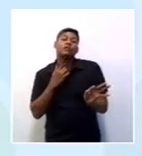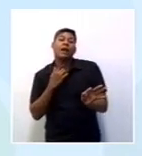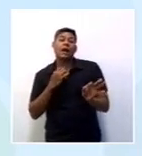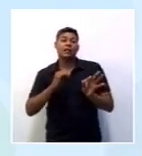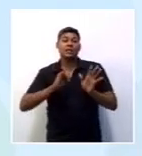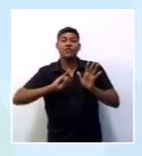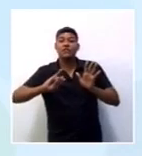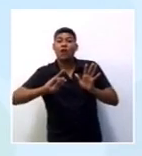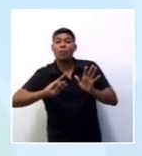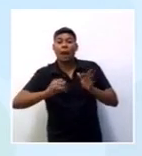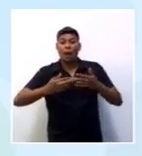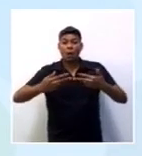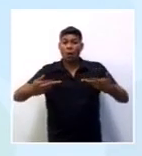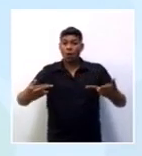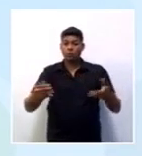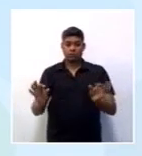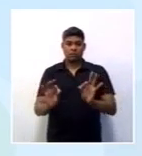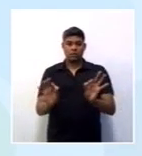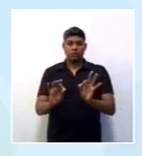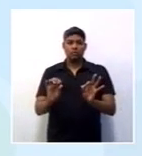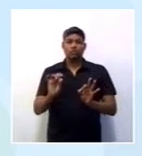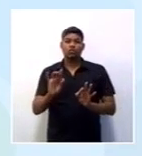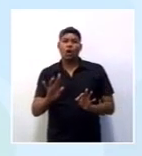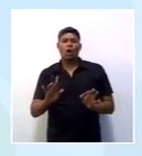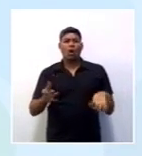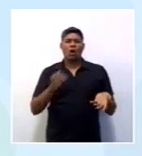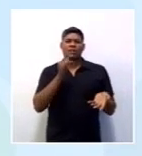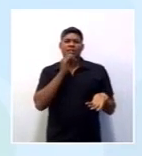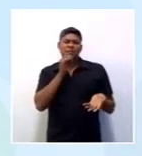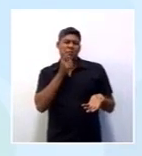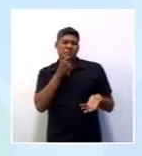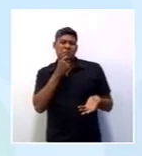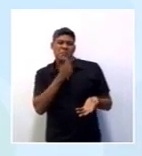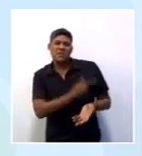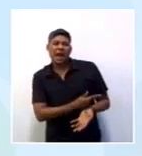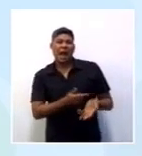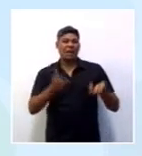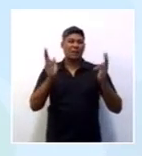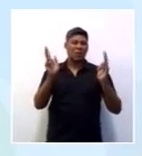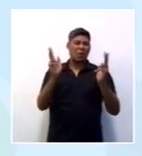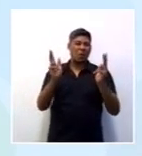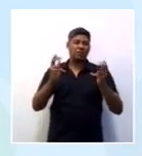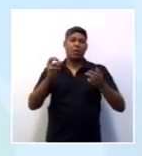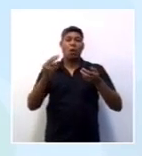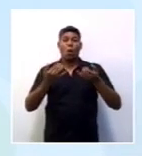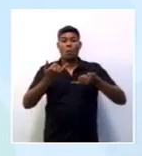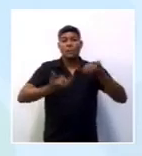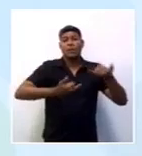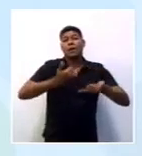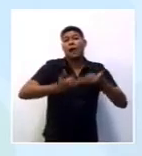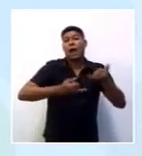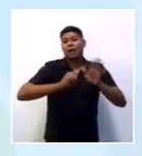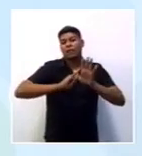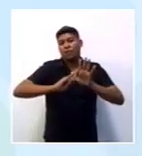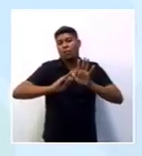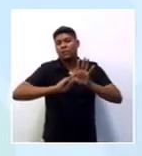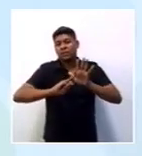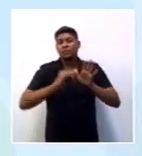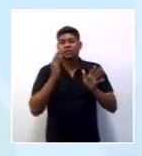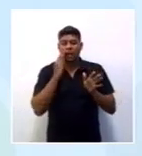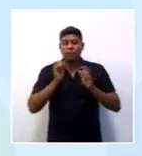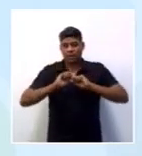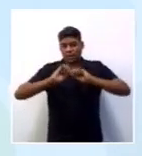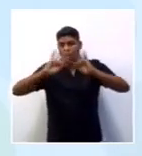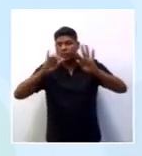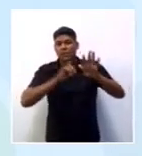informar você sobre algo, é justamente trazer uma questão lúdica, engraçada e brincar com essa notícia. É claro, isso a gente